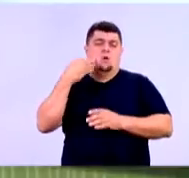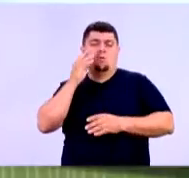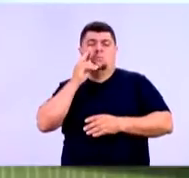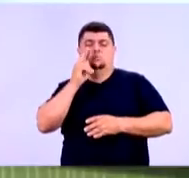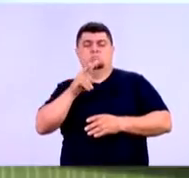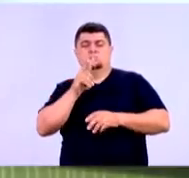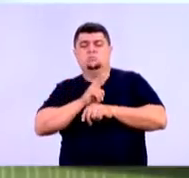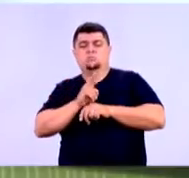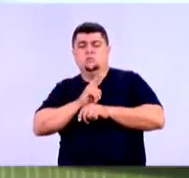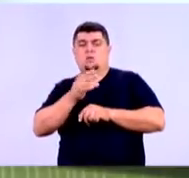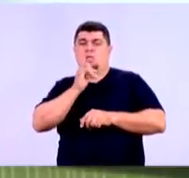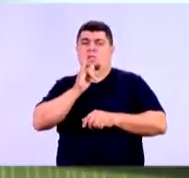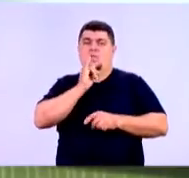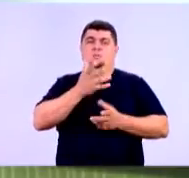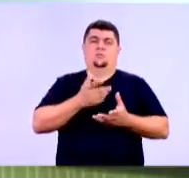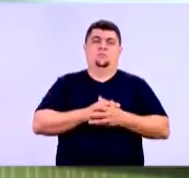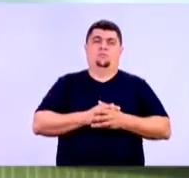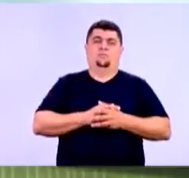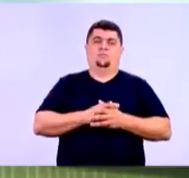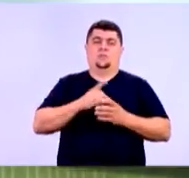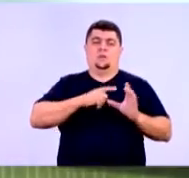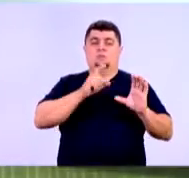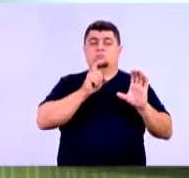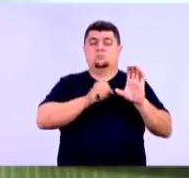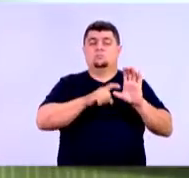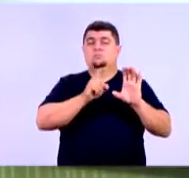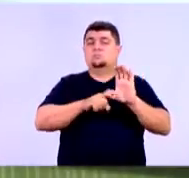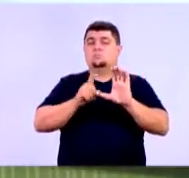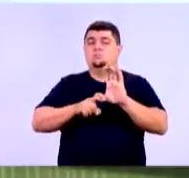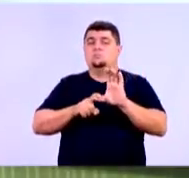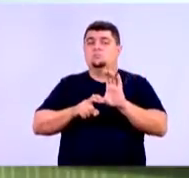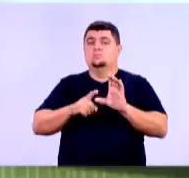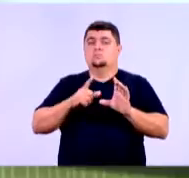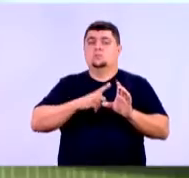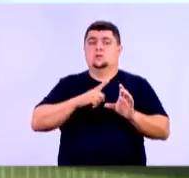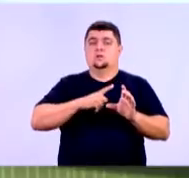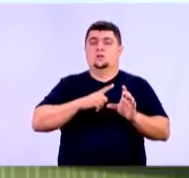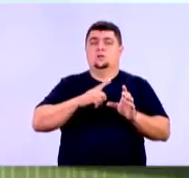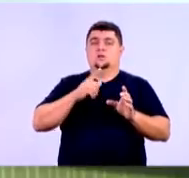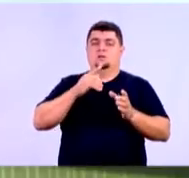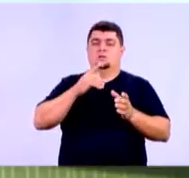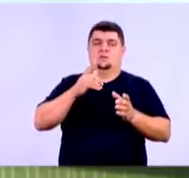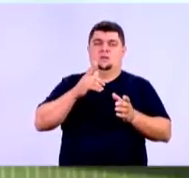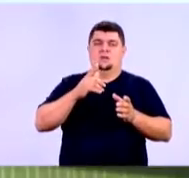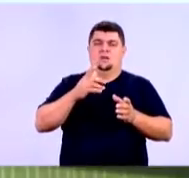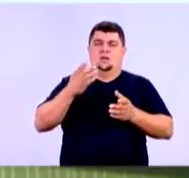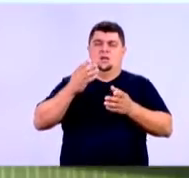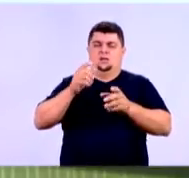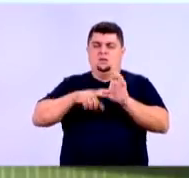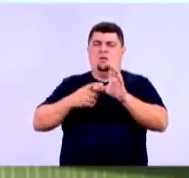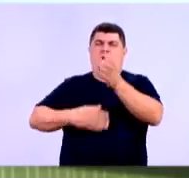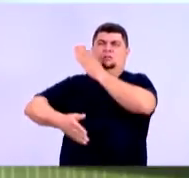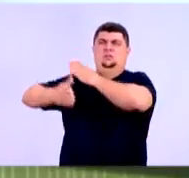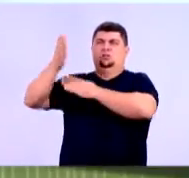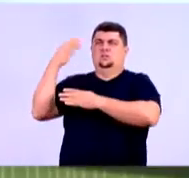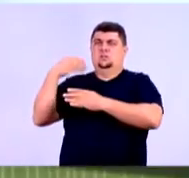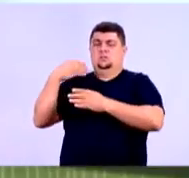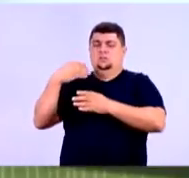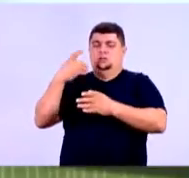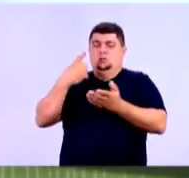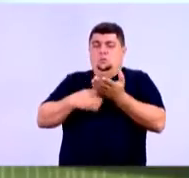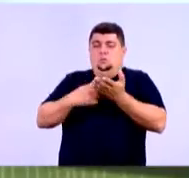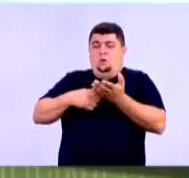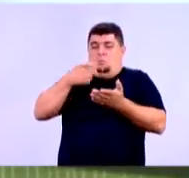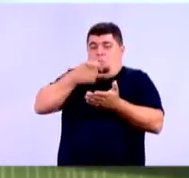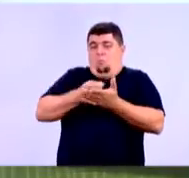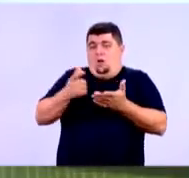banco. Exemplo disso é ter dívidas, ter necessidade de renegociação de dívidas antigas. Mais exemplos disso,